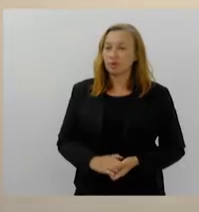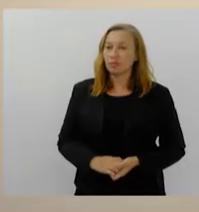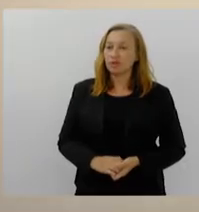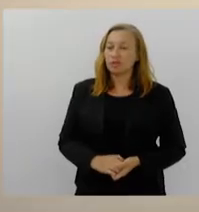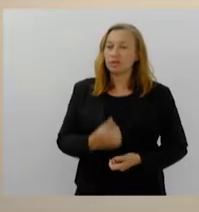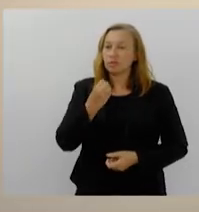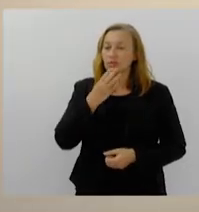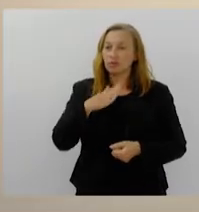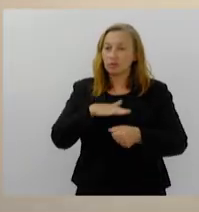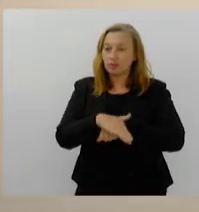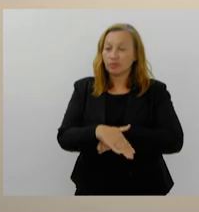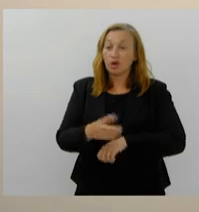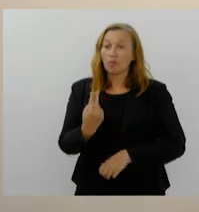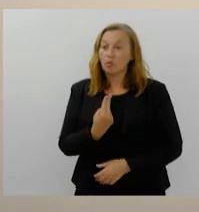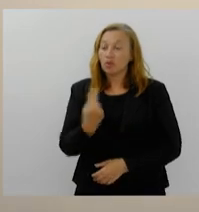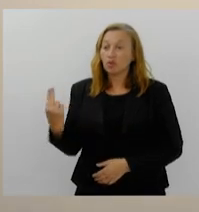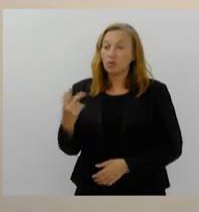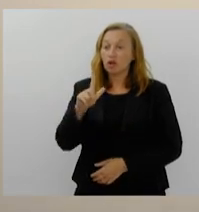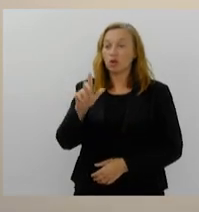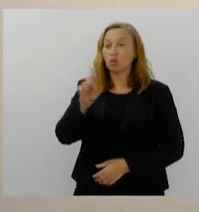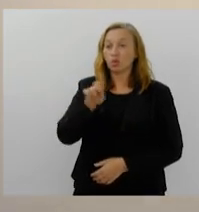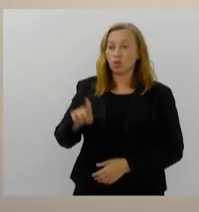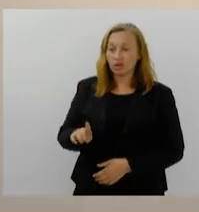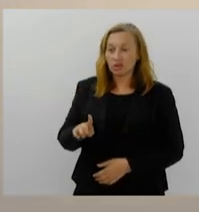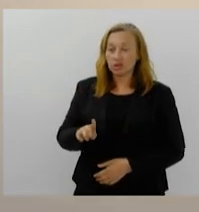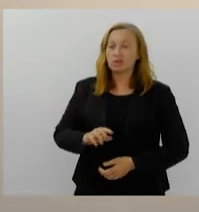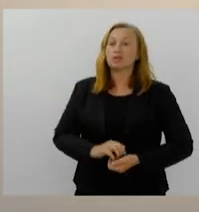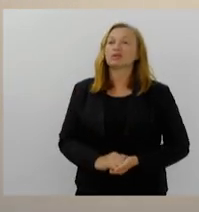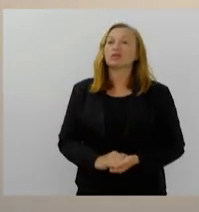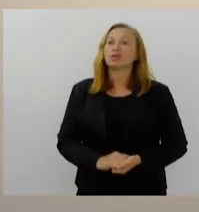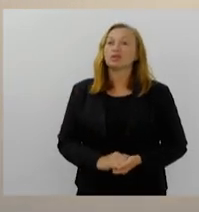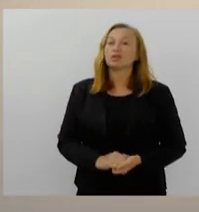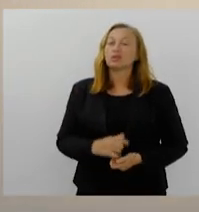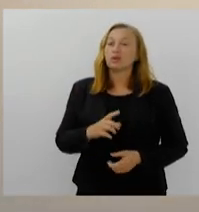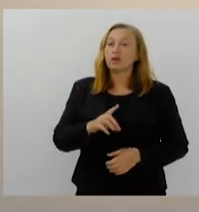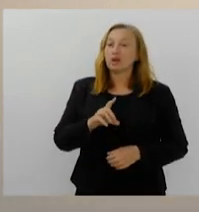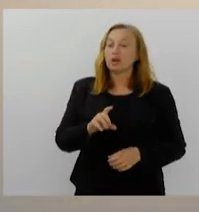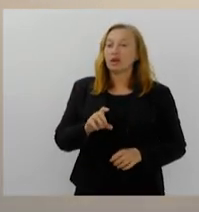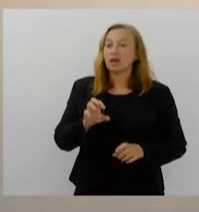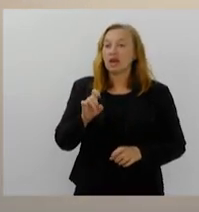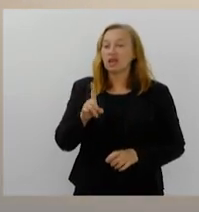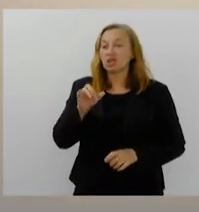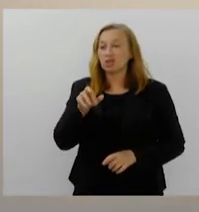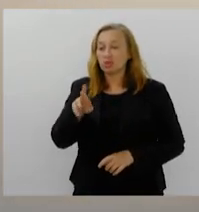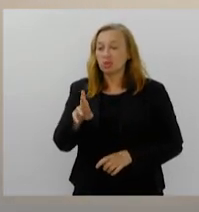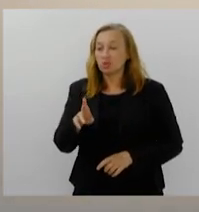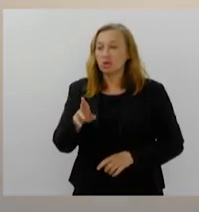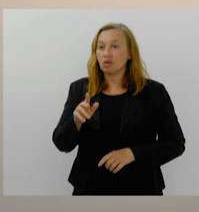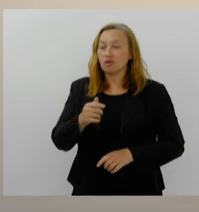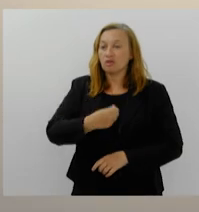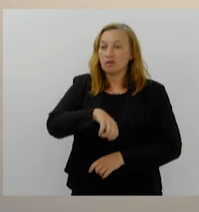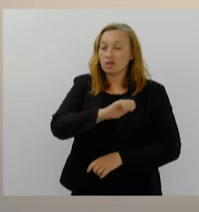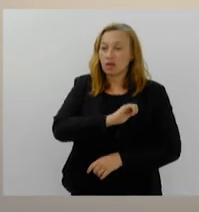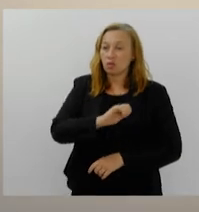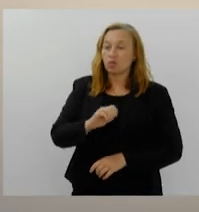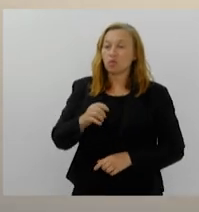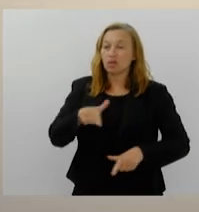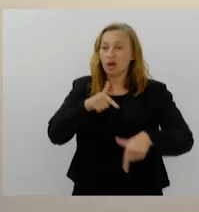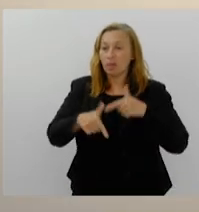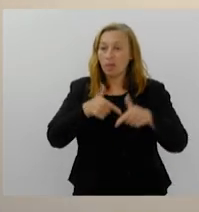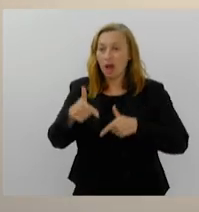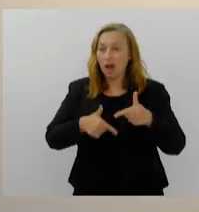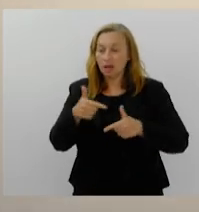Boa noite. Meu nome é Luiz Carlos Lombreiras Rocha, sou auditor fiscal do trabalho, licenciado do Estado do Rio de Janeiro.